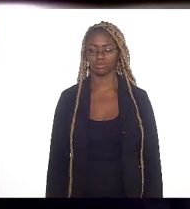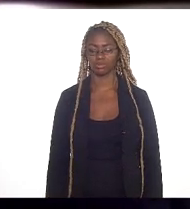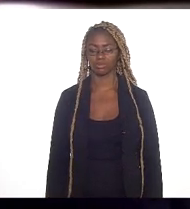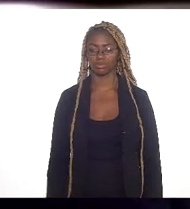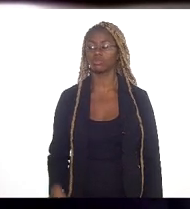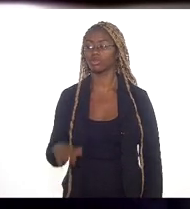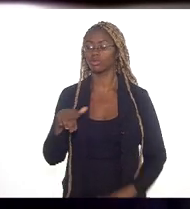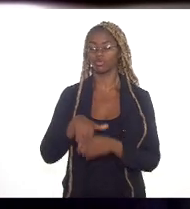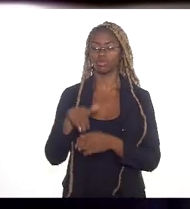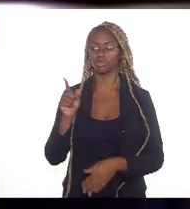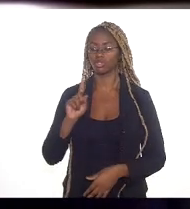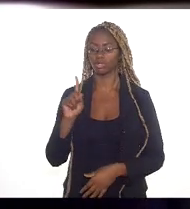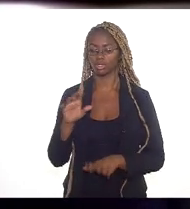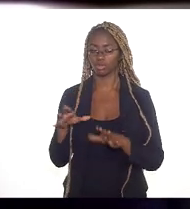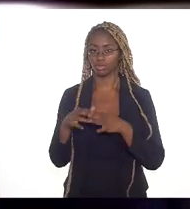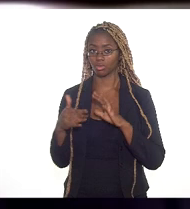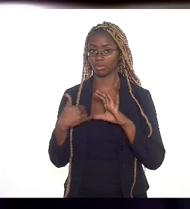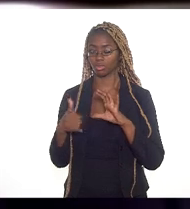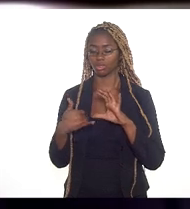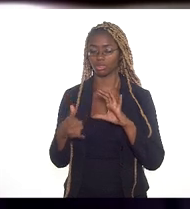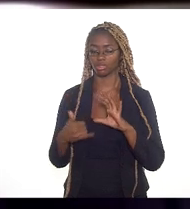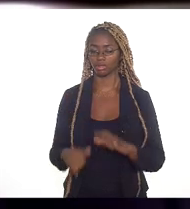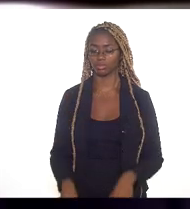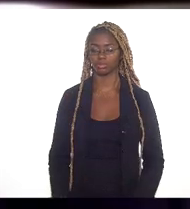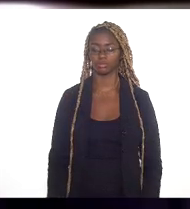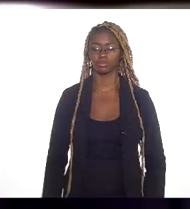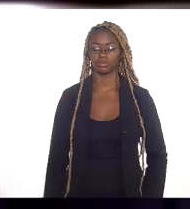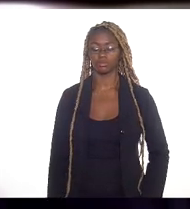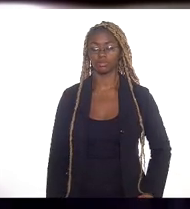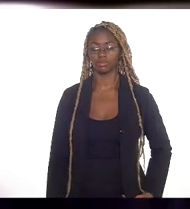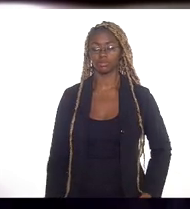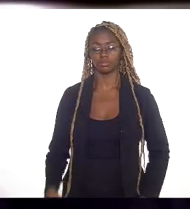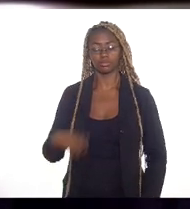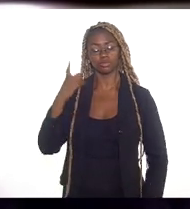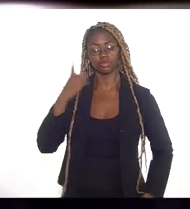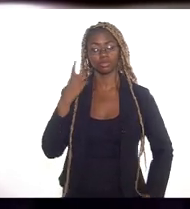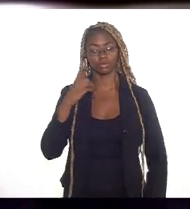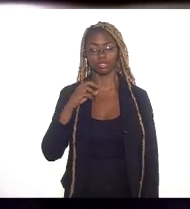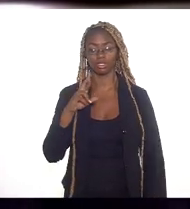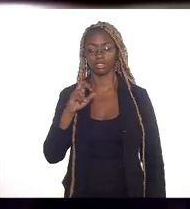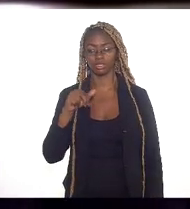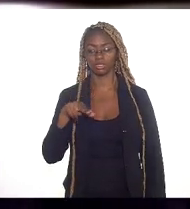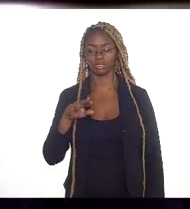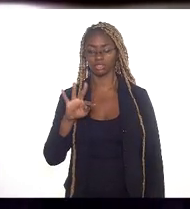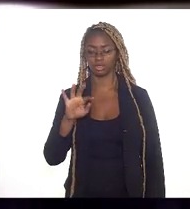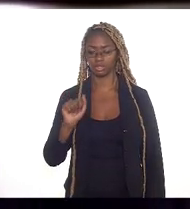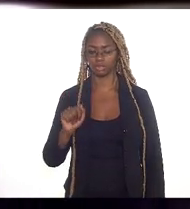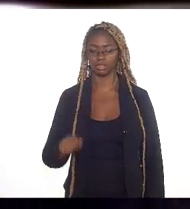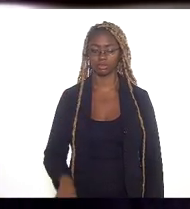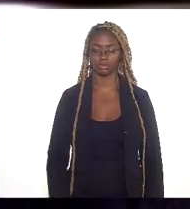Votou não no grupo. Deputado Pedro Ricardo. Deputada Renata Souza.